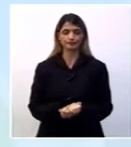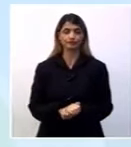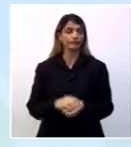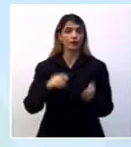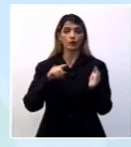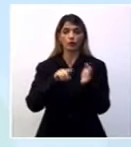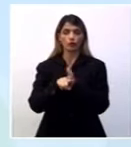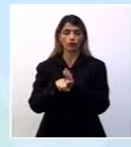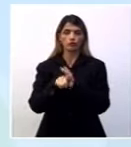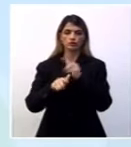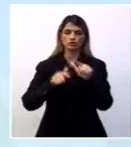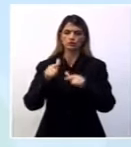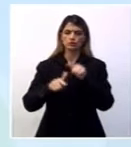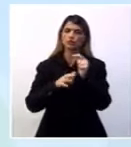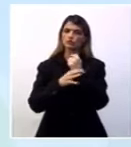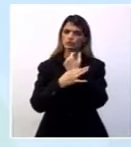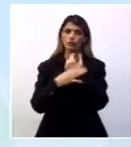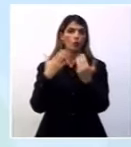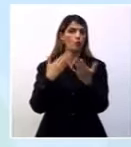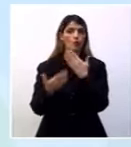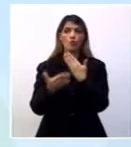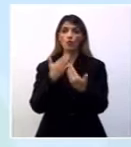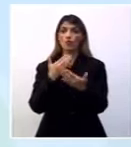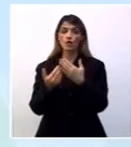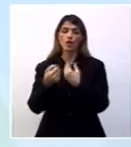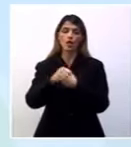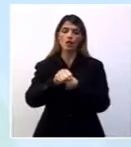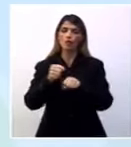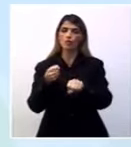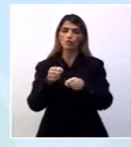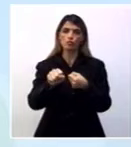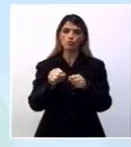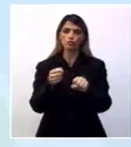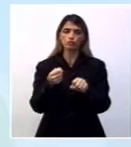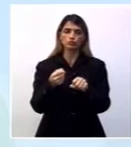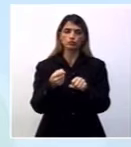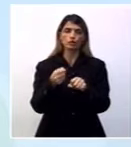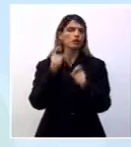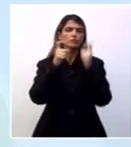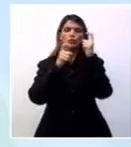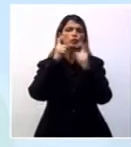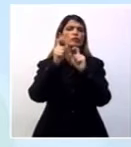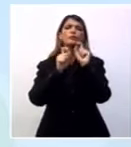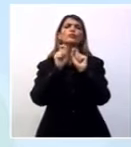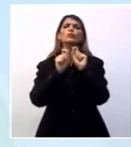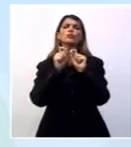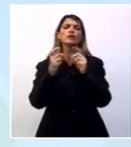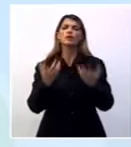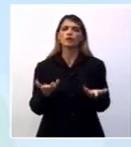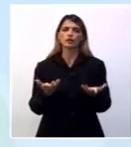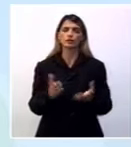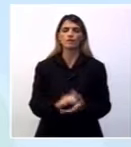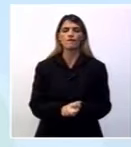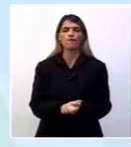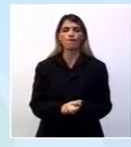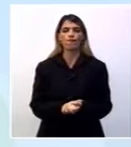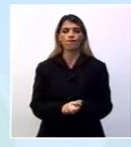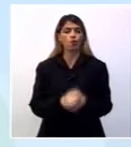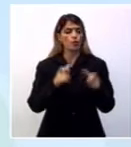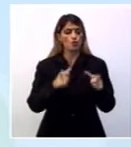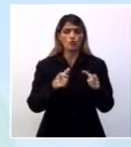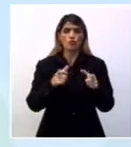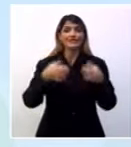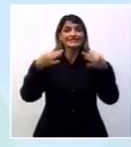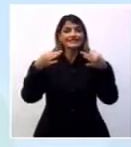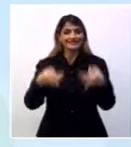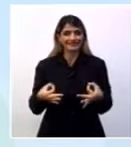Ações de segurança para qualquer luta. Ou seja, o que nós devemos nos preocupar? Tá? Vamos lá. Local adequado.